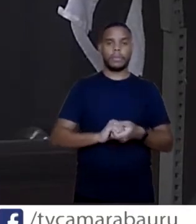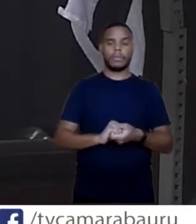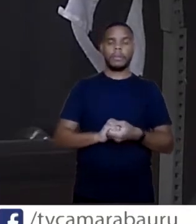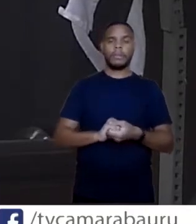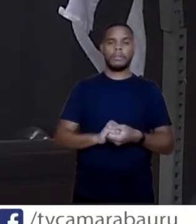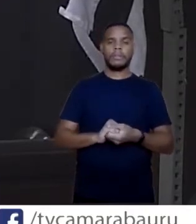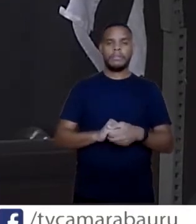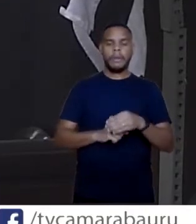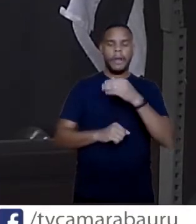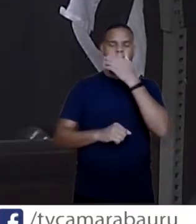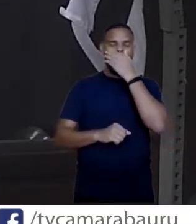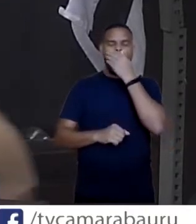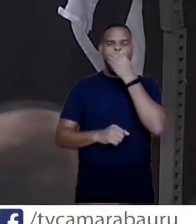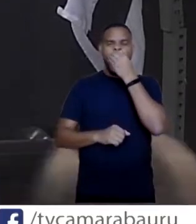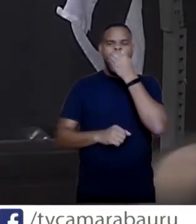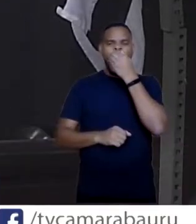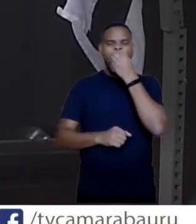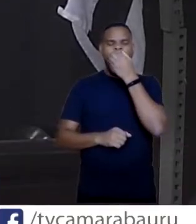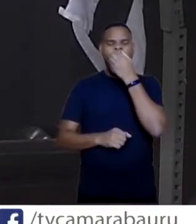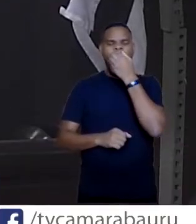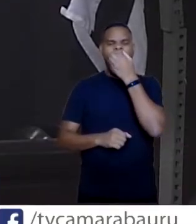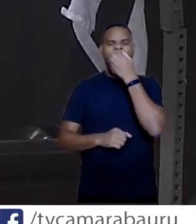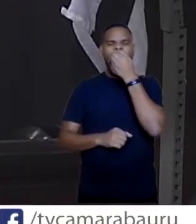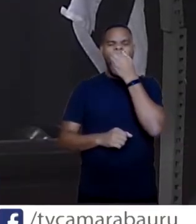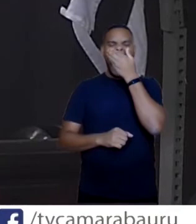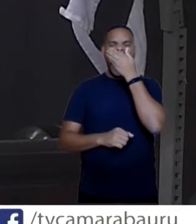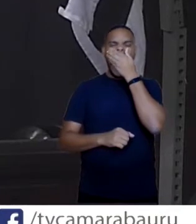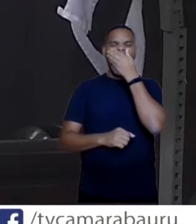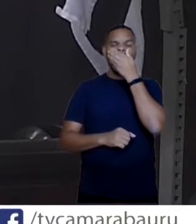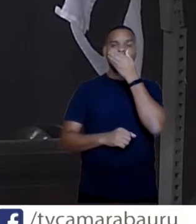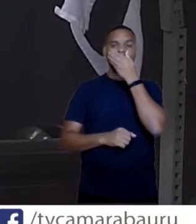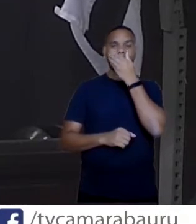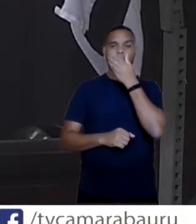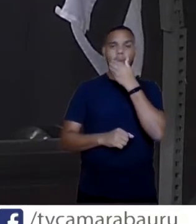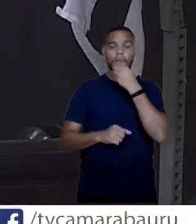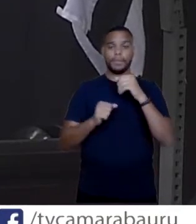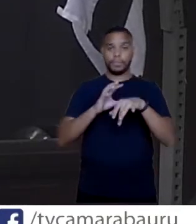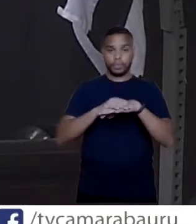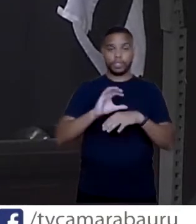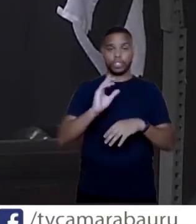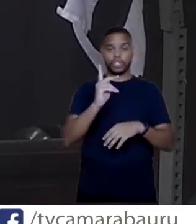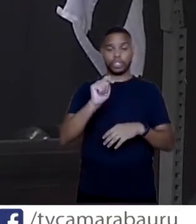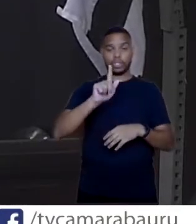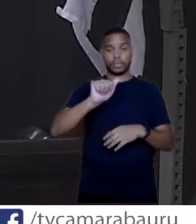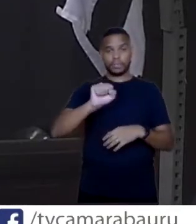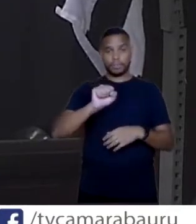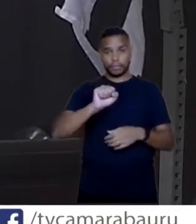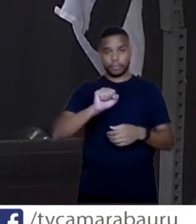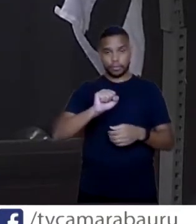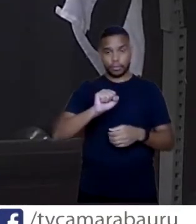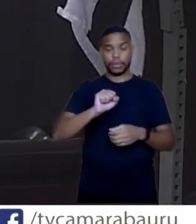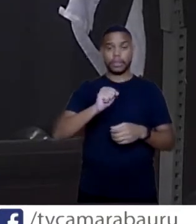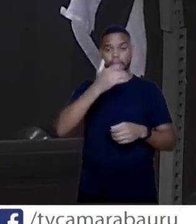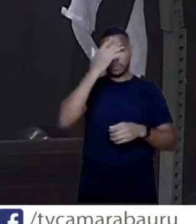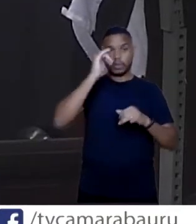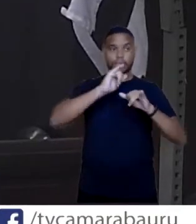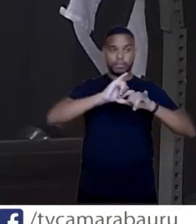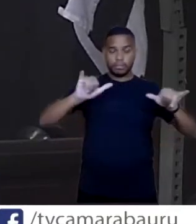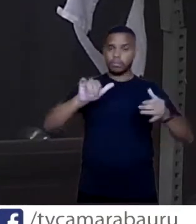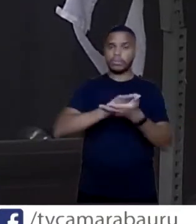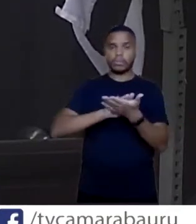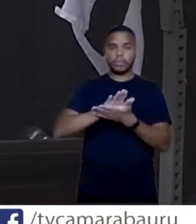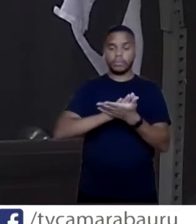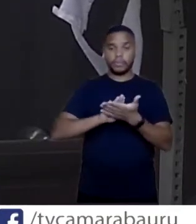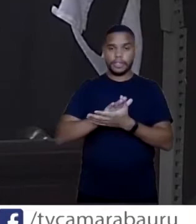doença de chagas doença de chagas a imprensa não coloca na mídia nem